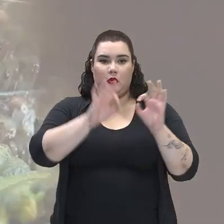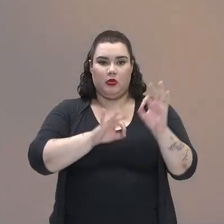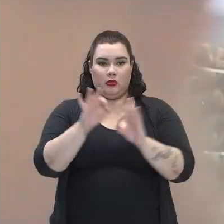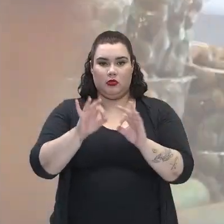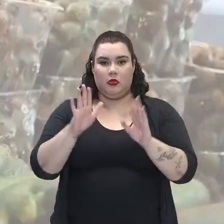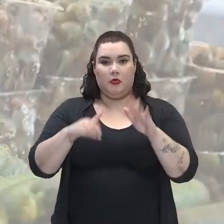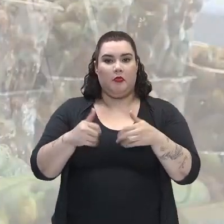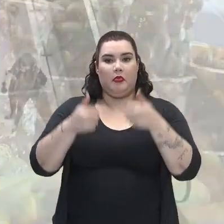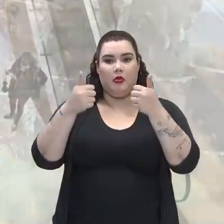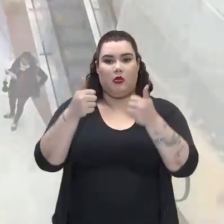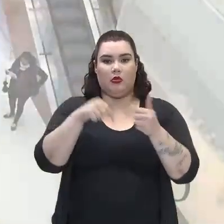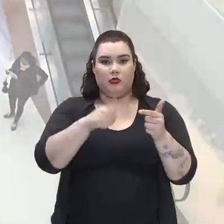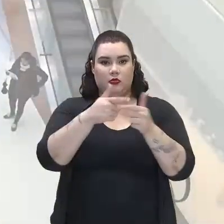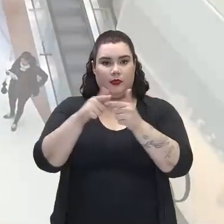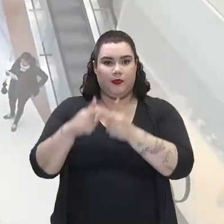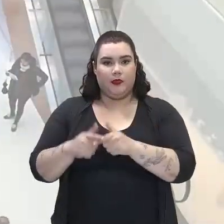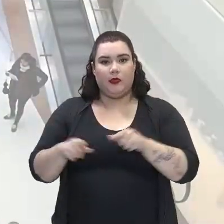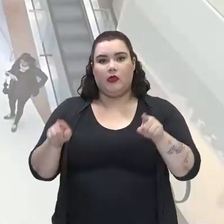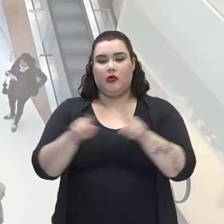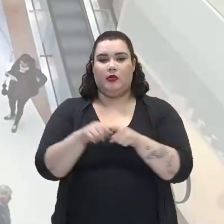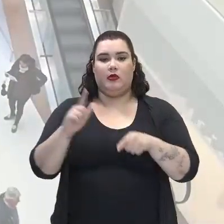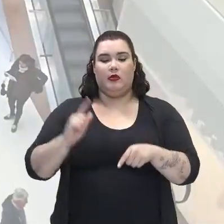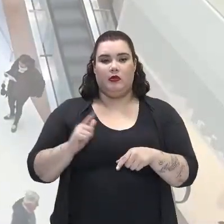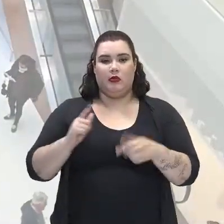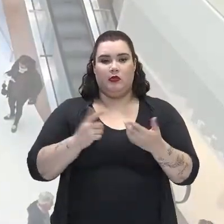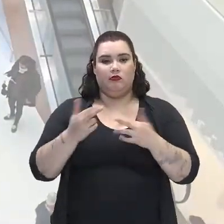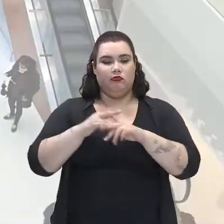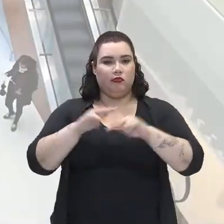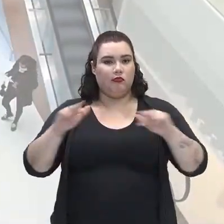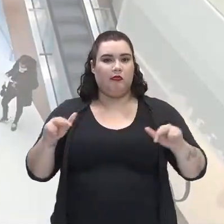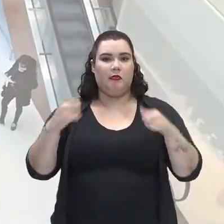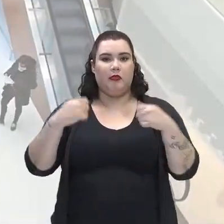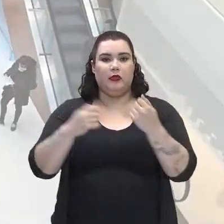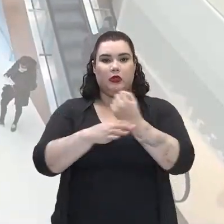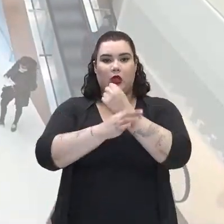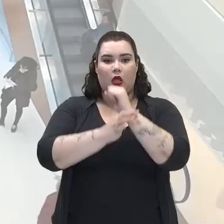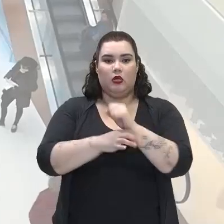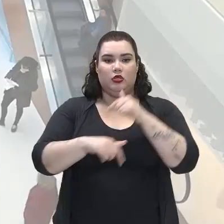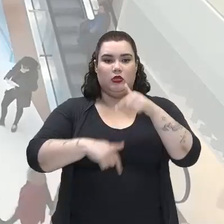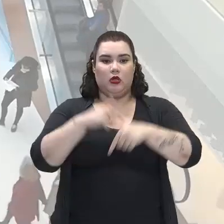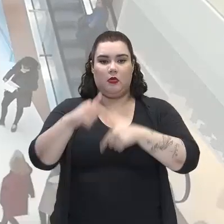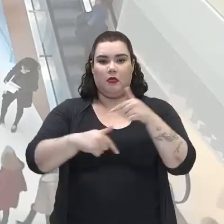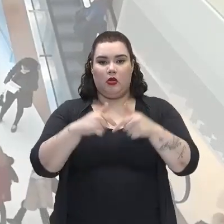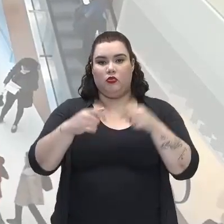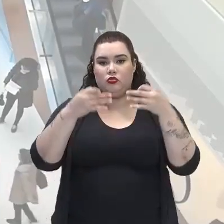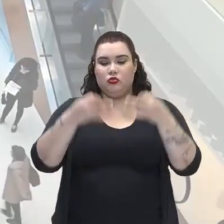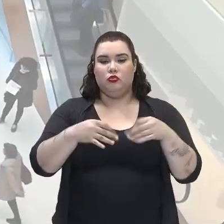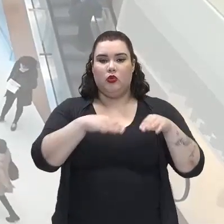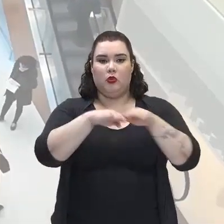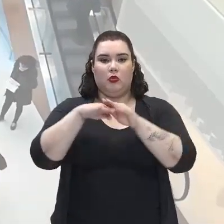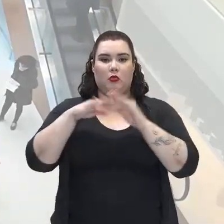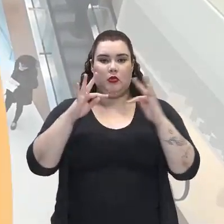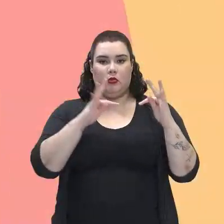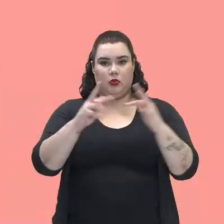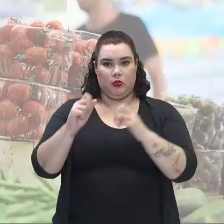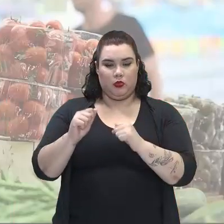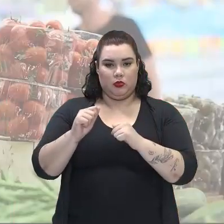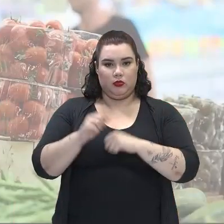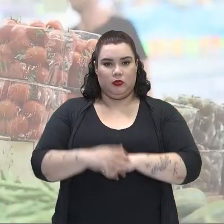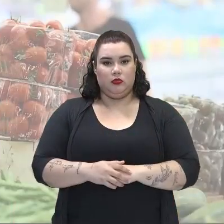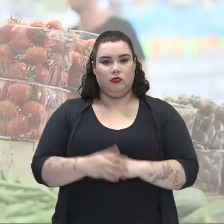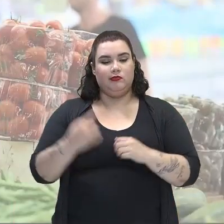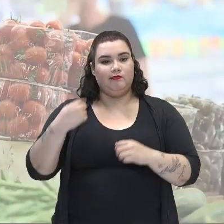essa situação, ainda tem muito a ser feito para garantir empregos melhores e mais justos para todo mundo. E